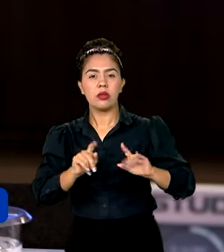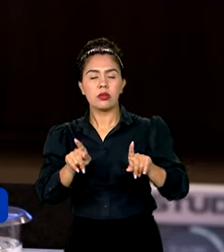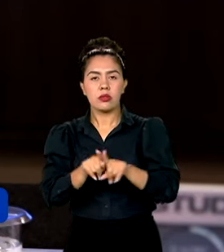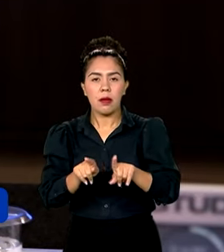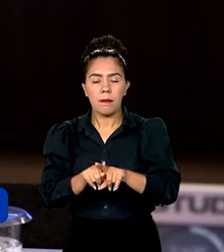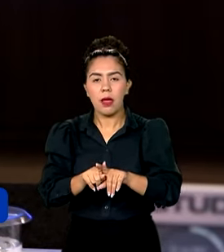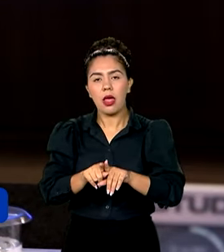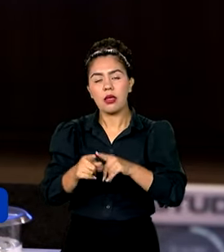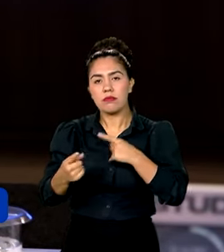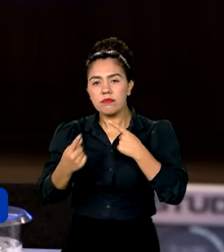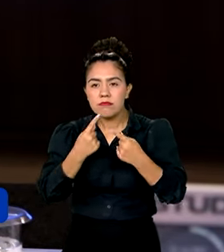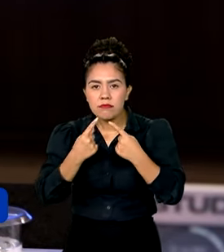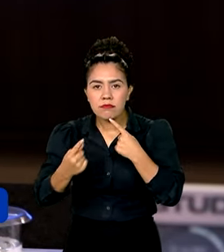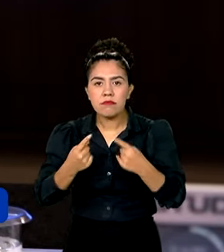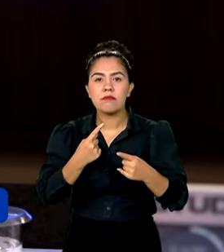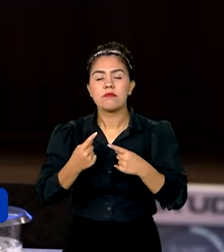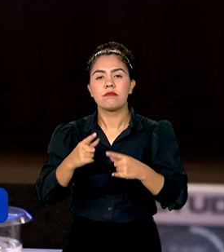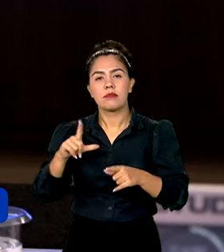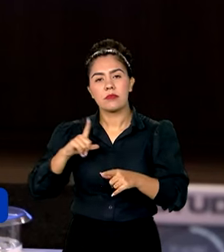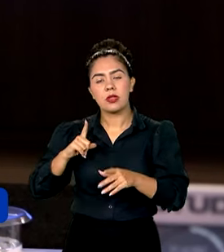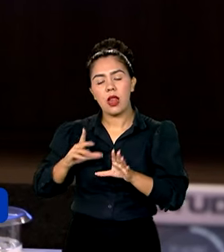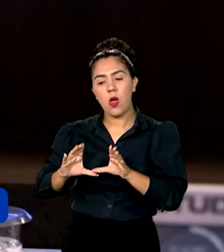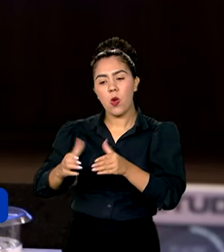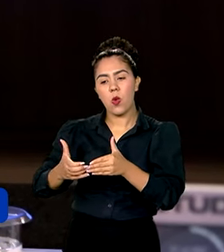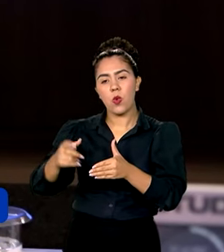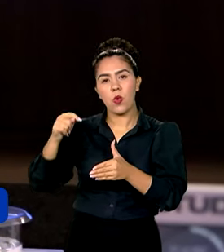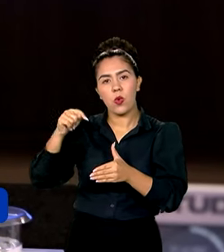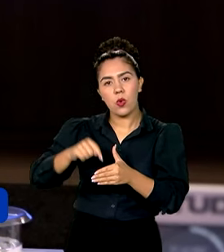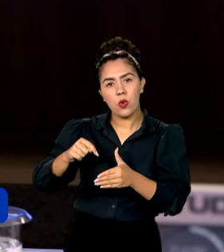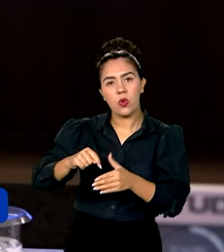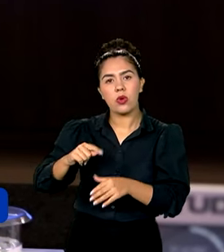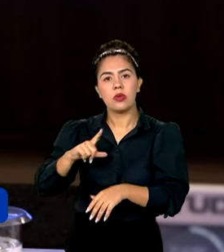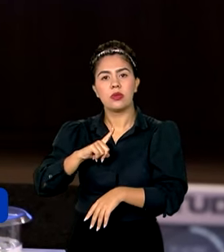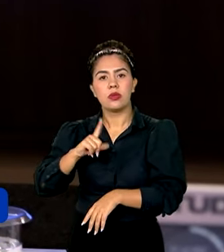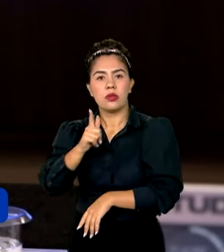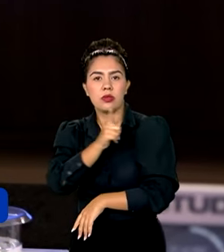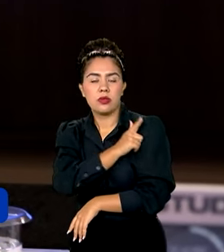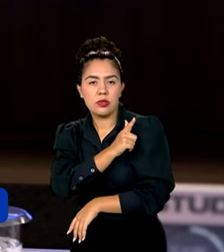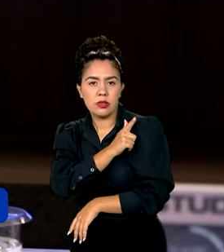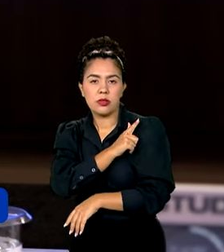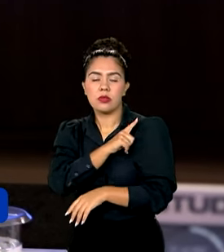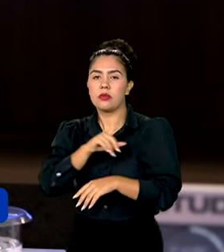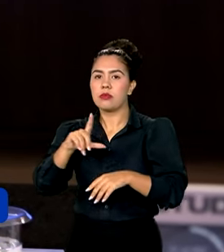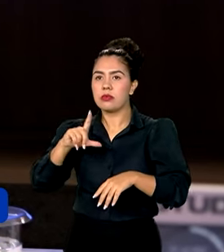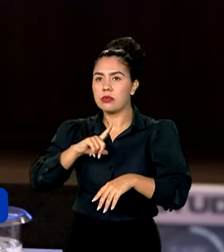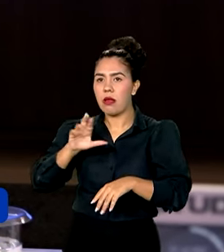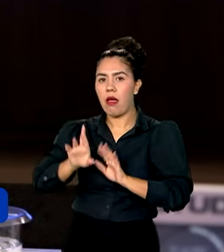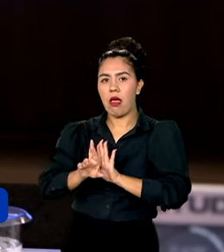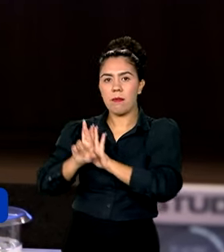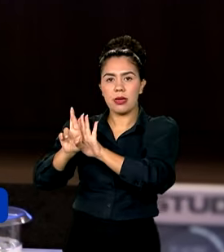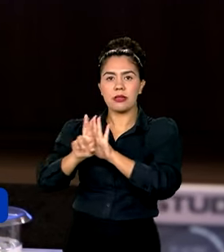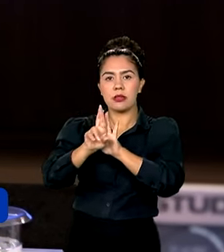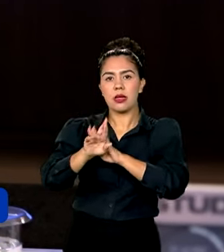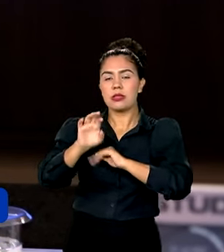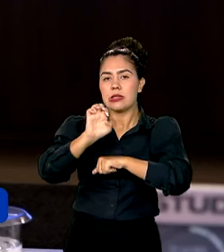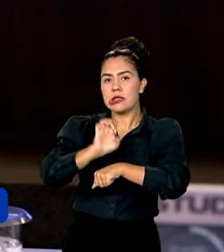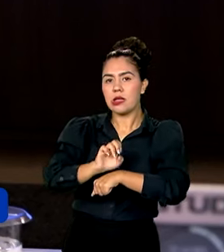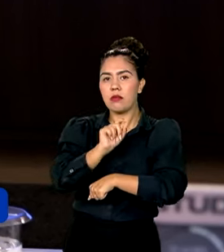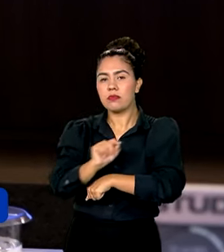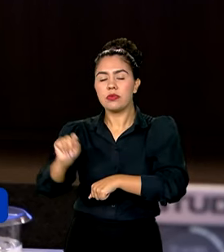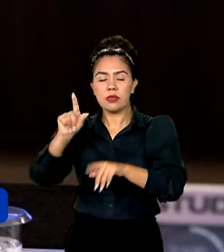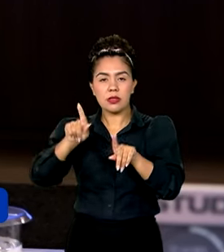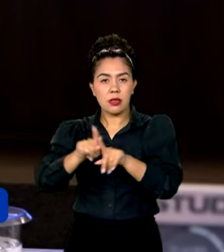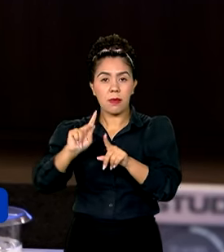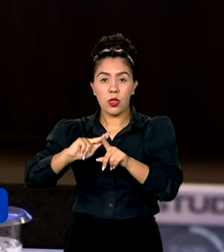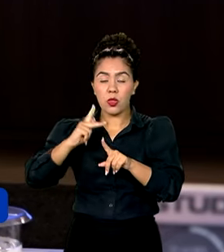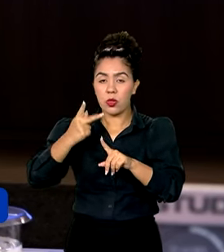fazem dentro das comissões intergestores bipartite nos estados e com atenção redobrada